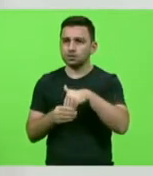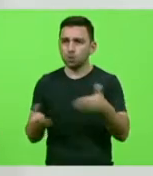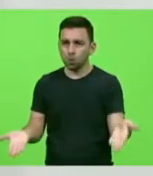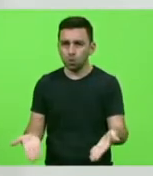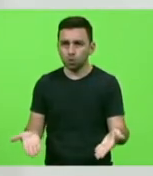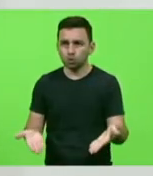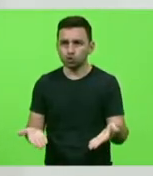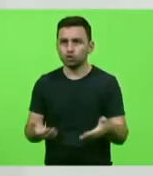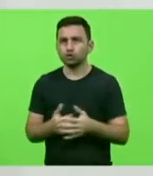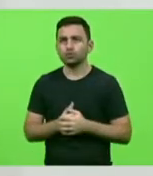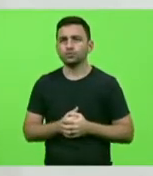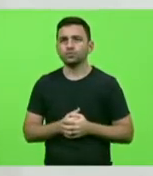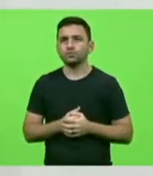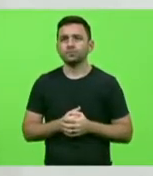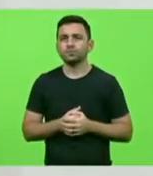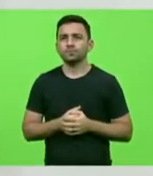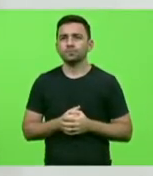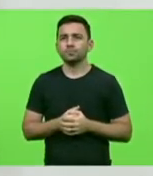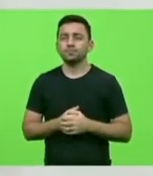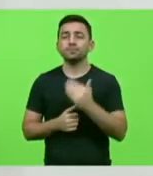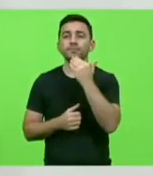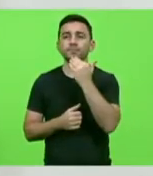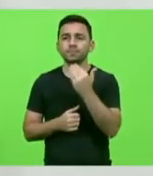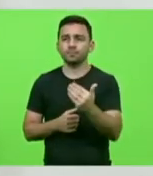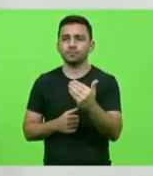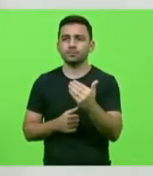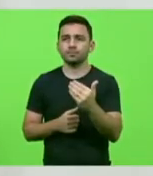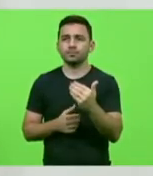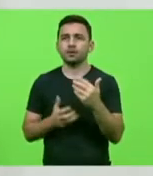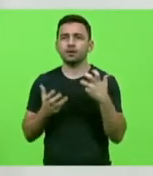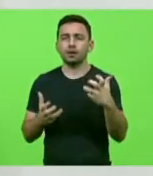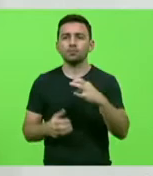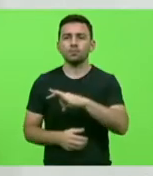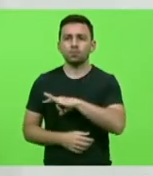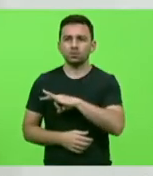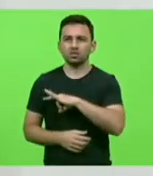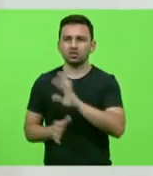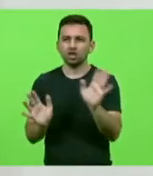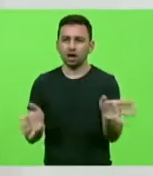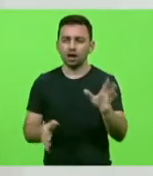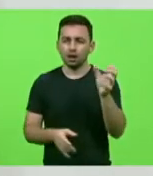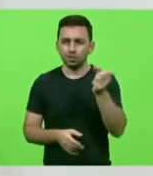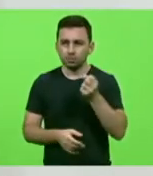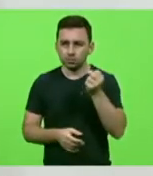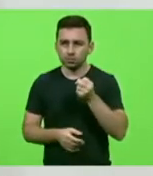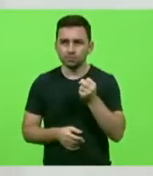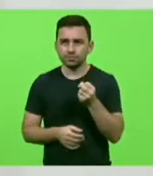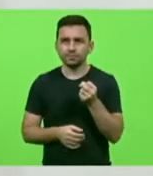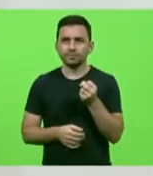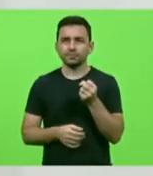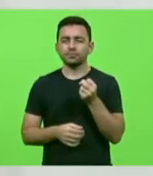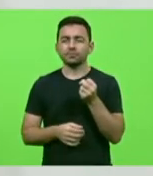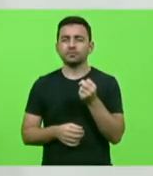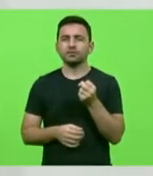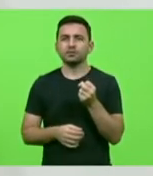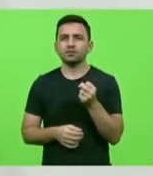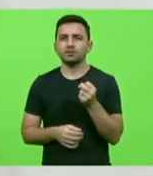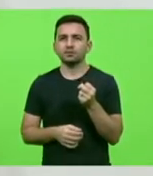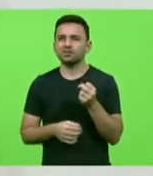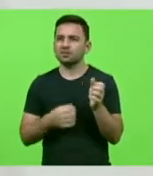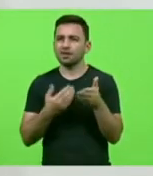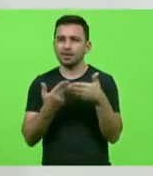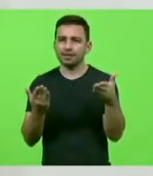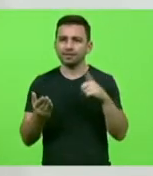hoje, pedindo que os policiais aposentados, que permanecem com a